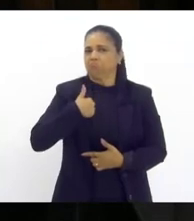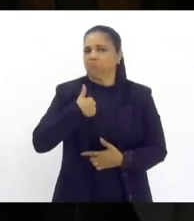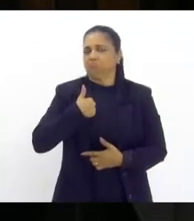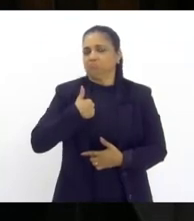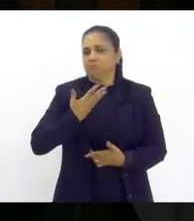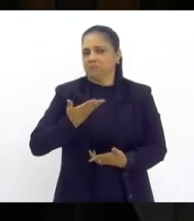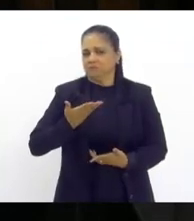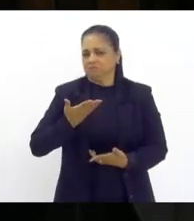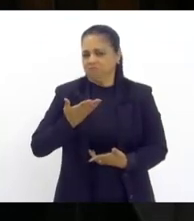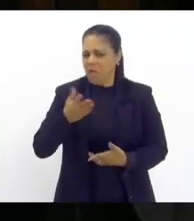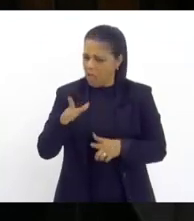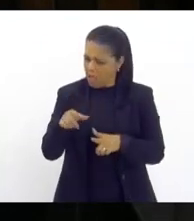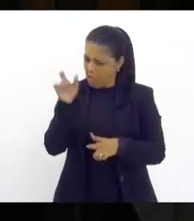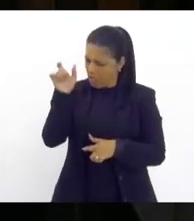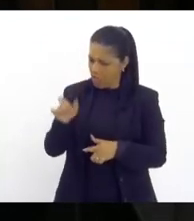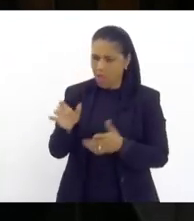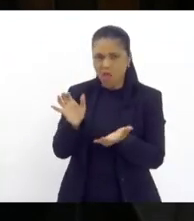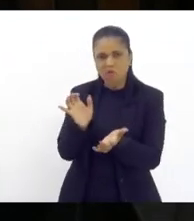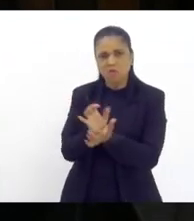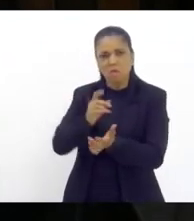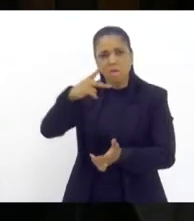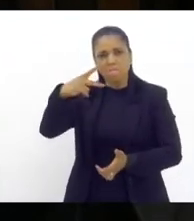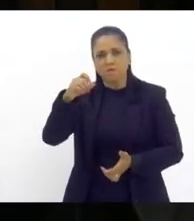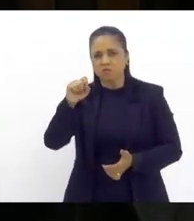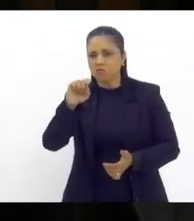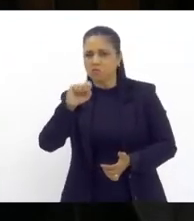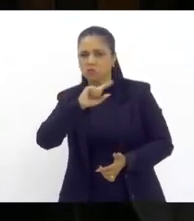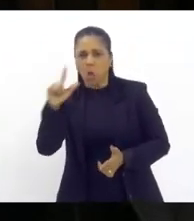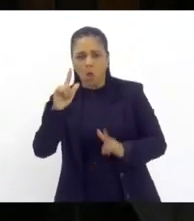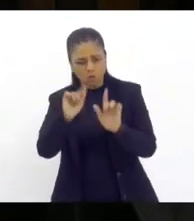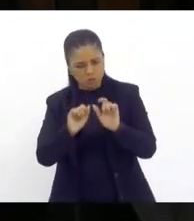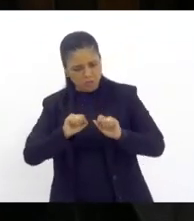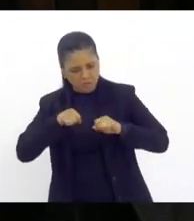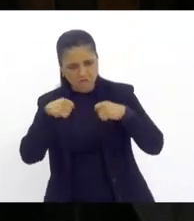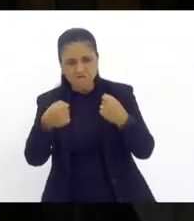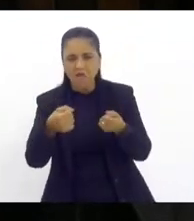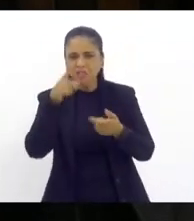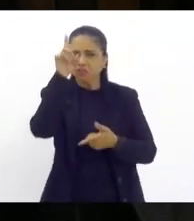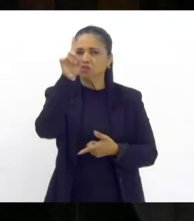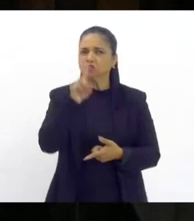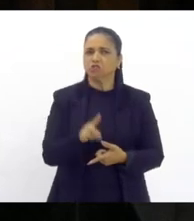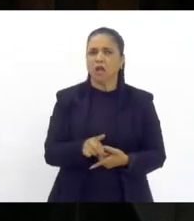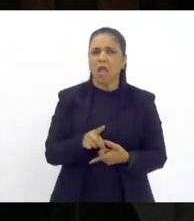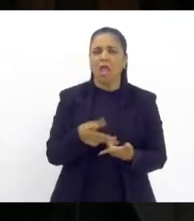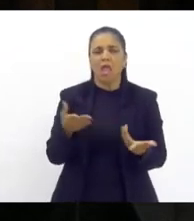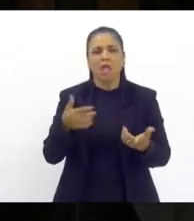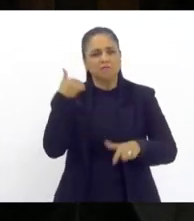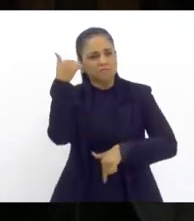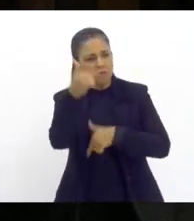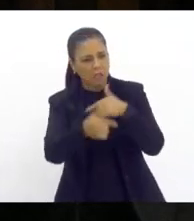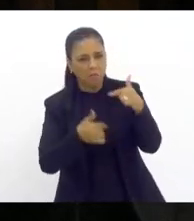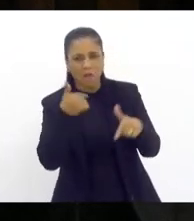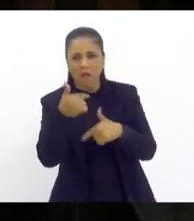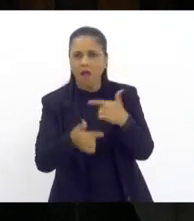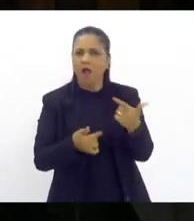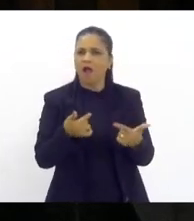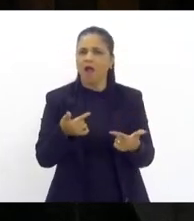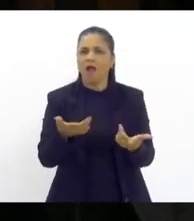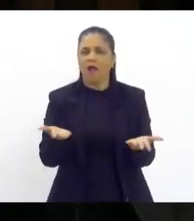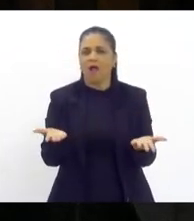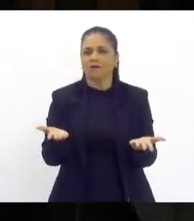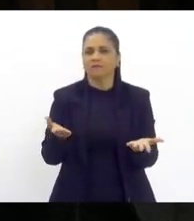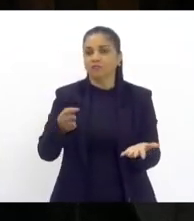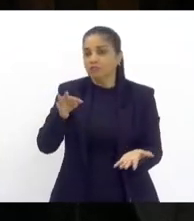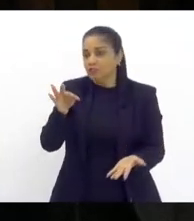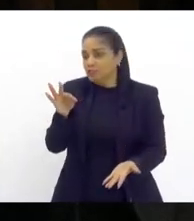eles que são tão defensores de determinados direitos, de determinadas searas. Deputado Thiago,